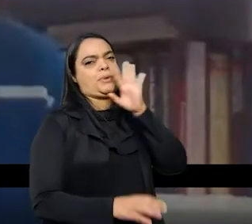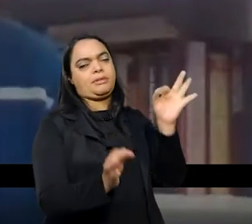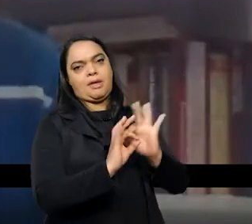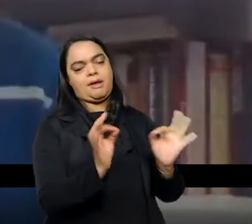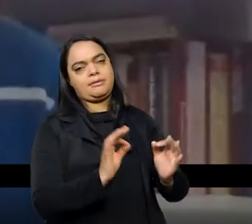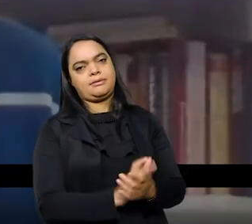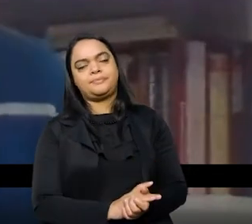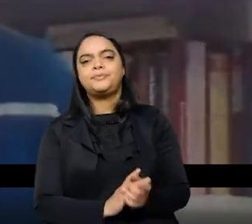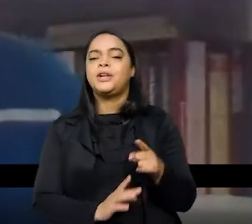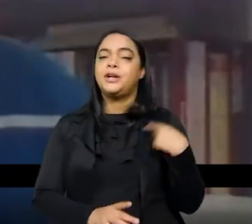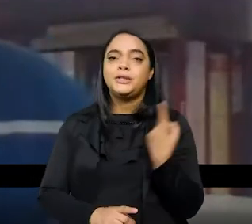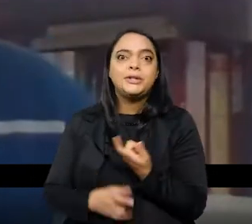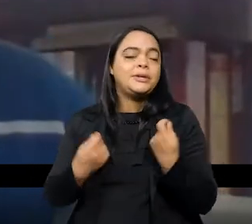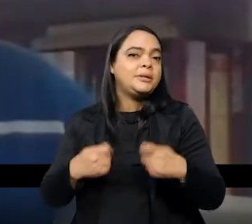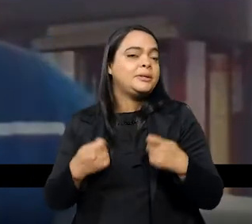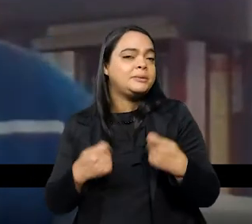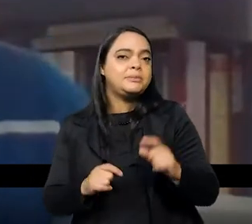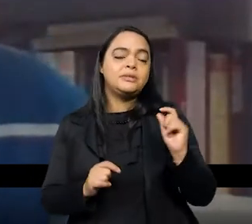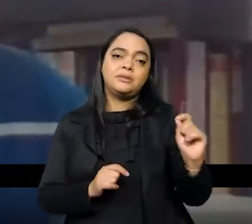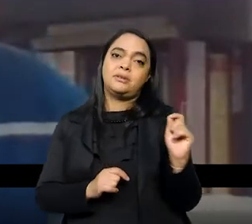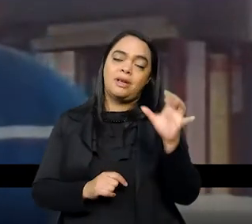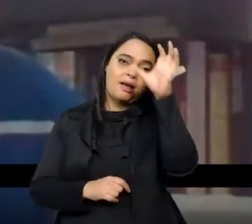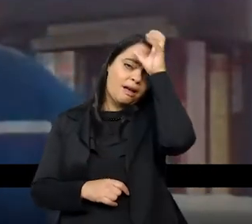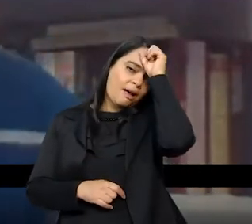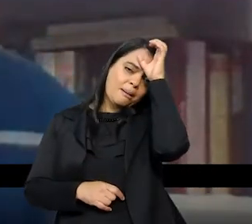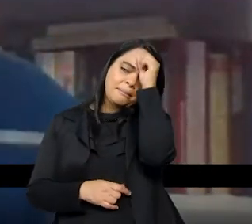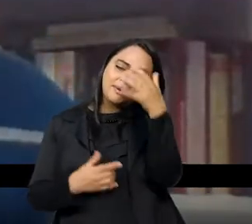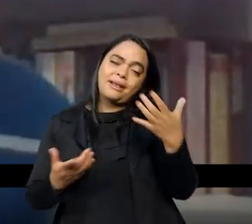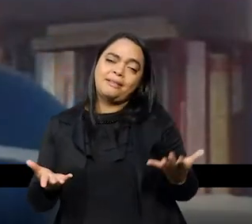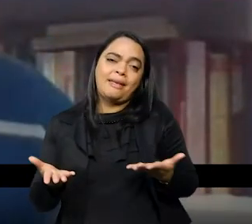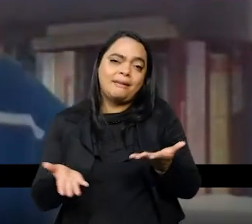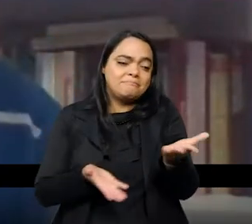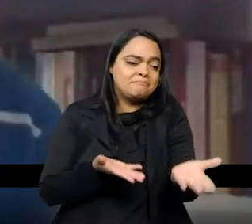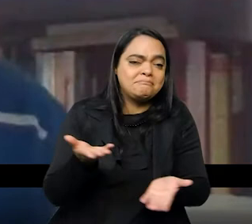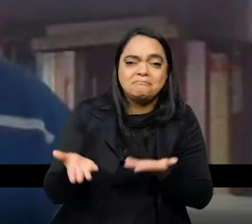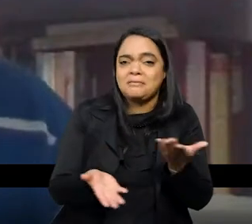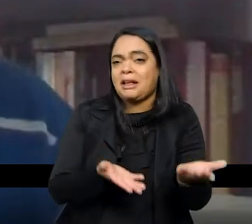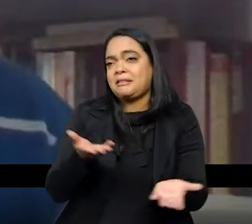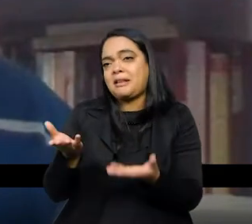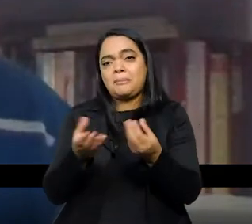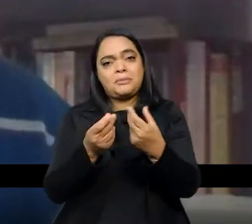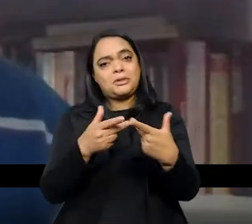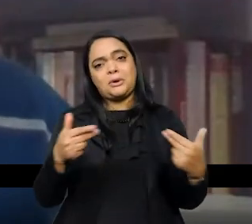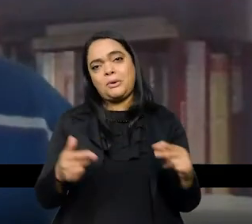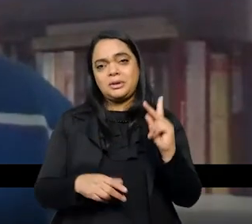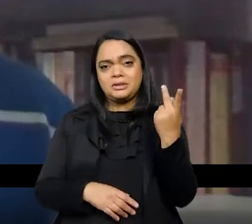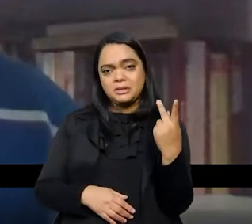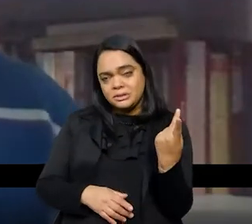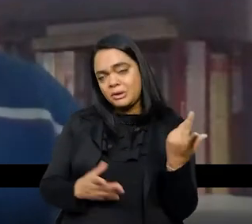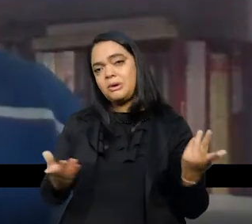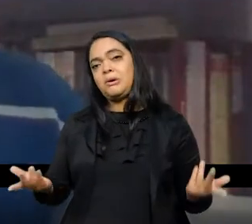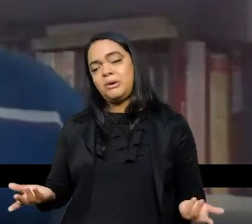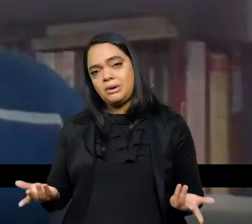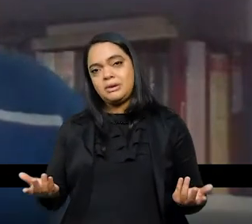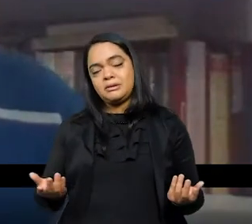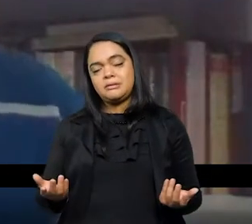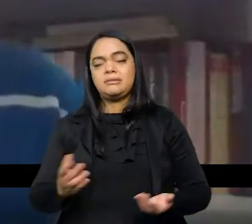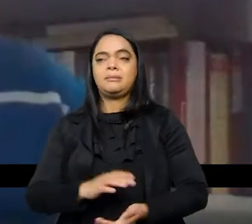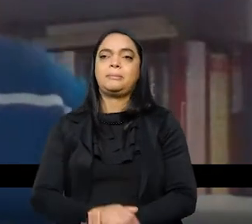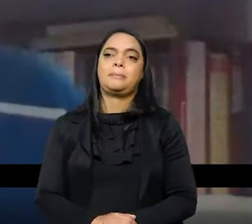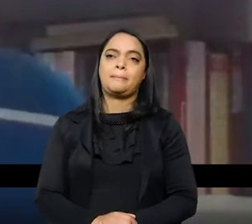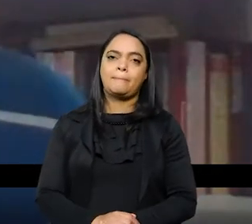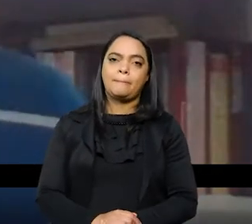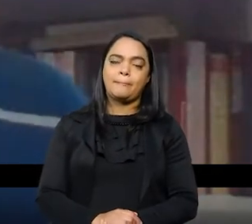cintura com muita coisa na história para mostrar a questão do silenciamento e o que é que esse silenciamento vai levar. Então nós